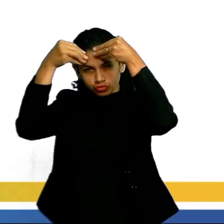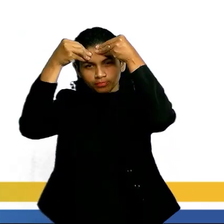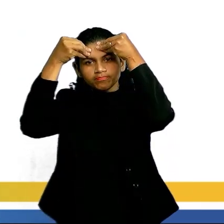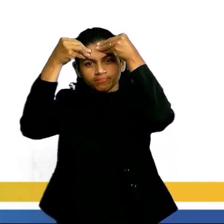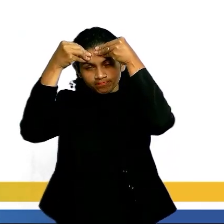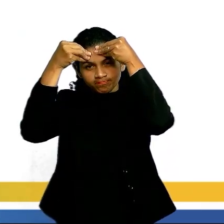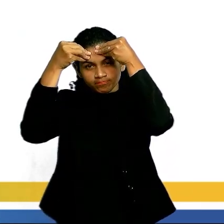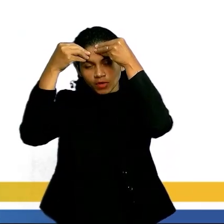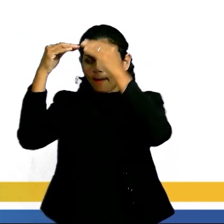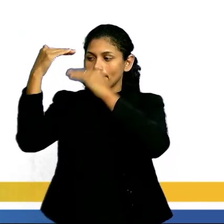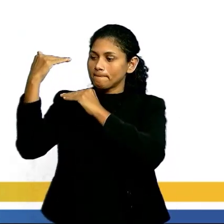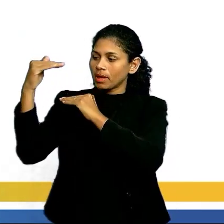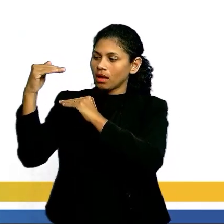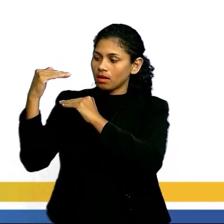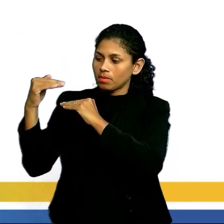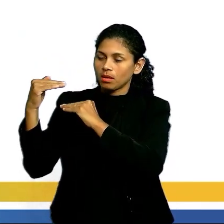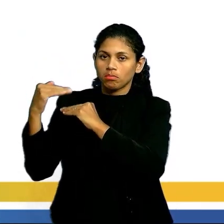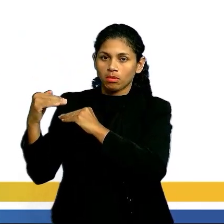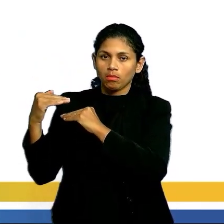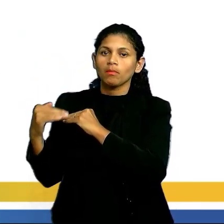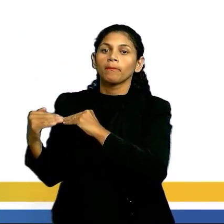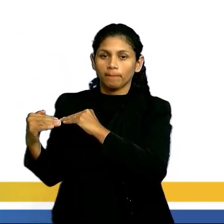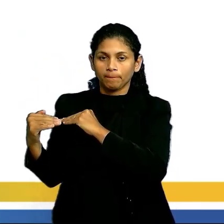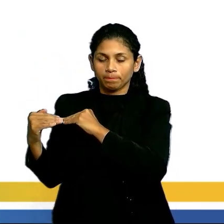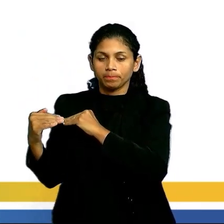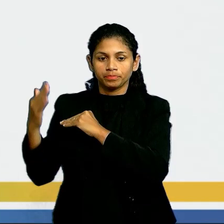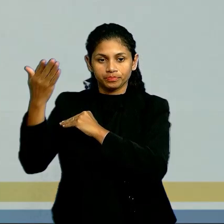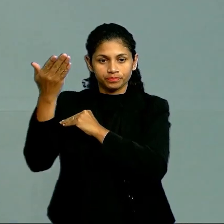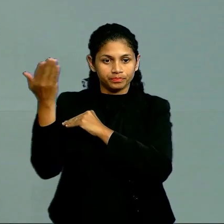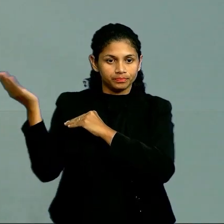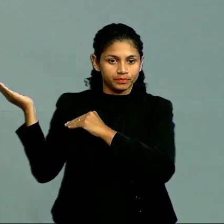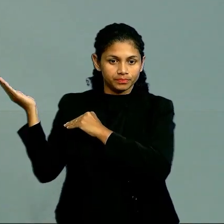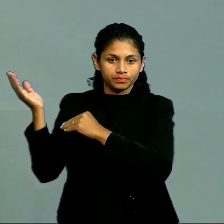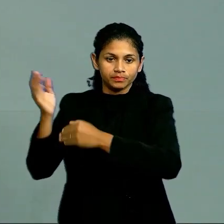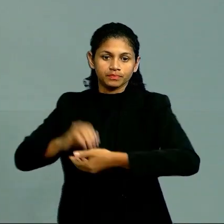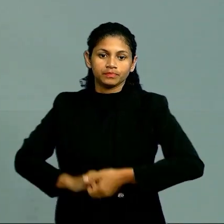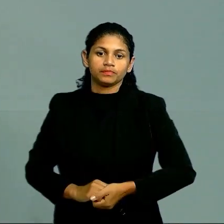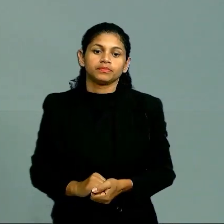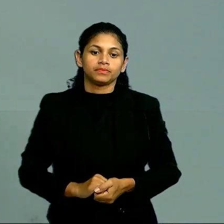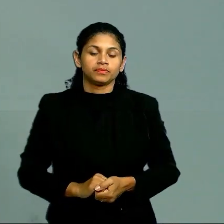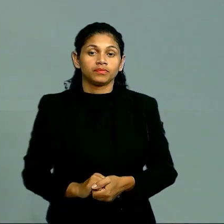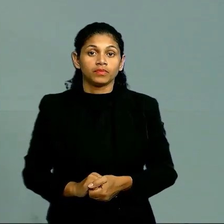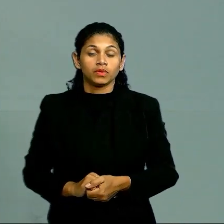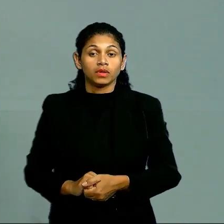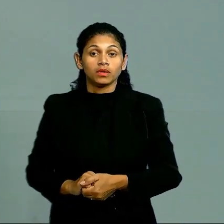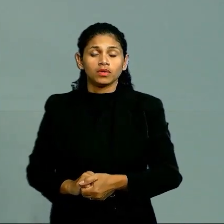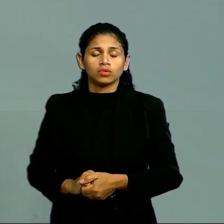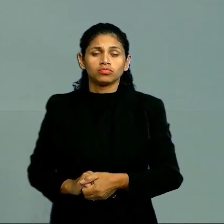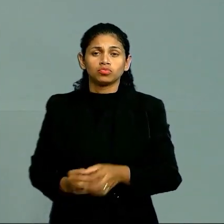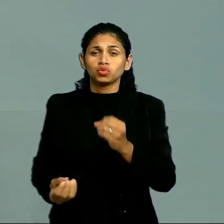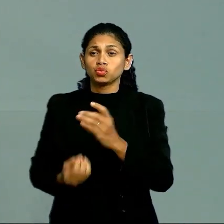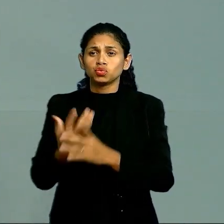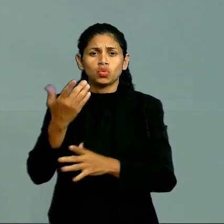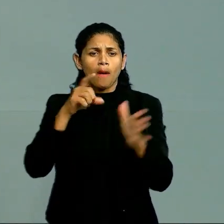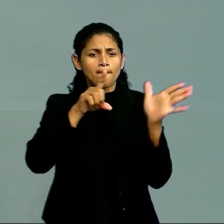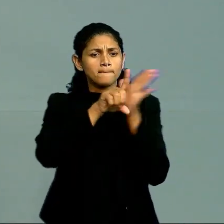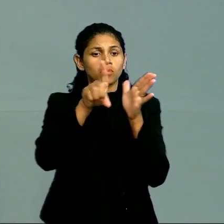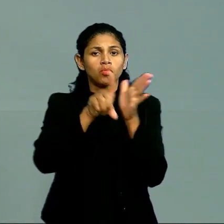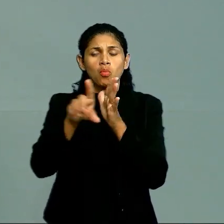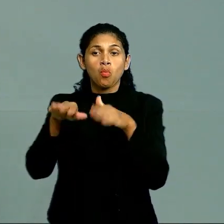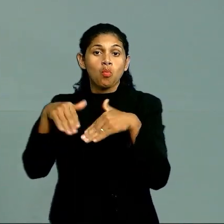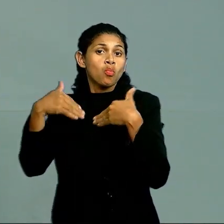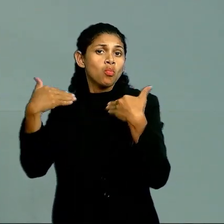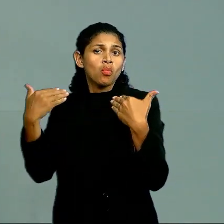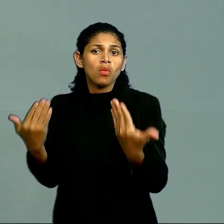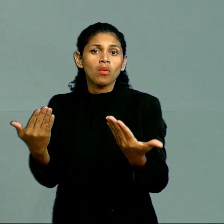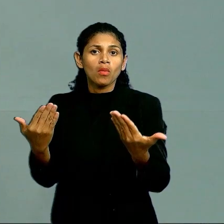ordem do maior para o menor, tá? Caso aí surja alguma questão aí perguntando quais são as categorias taxonômicas